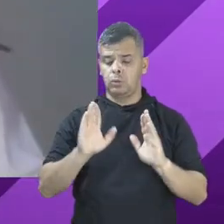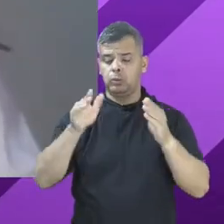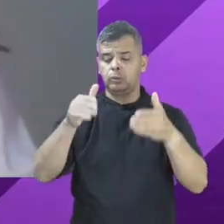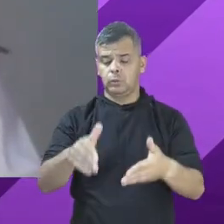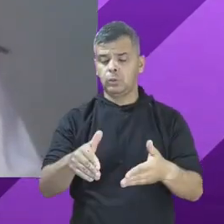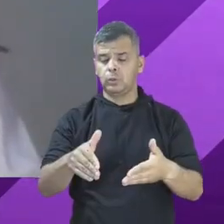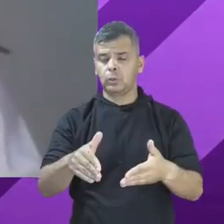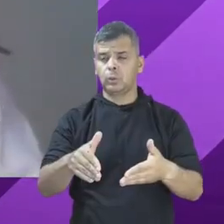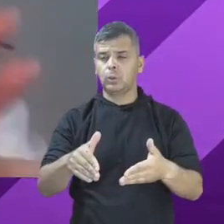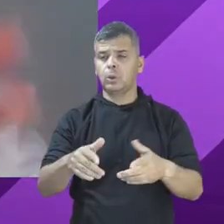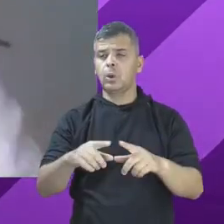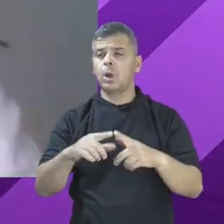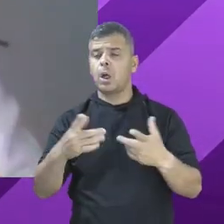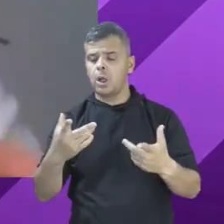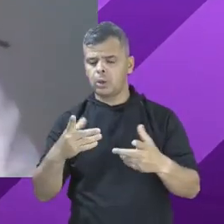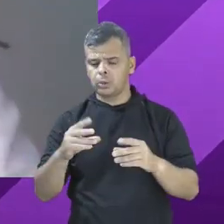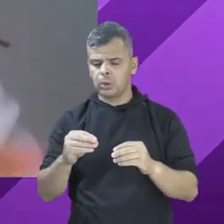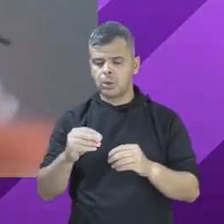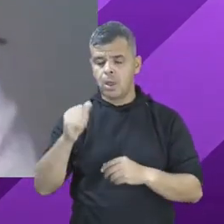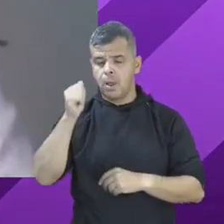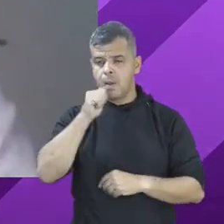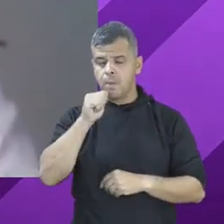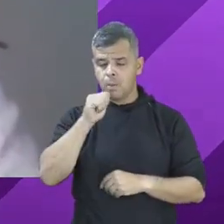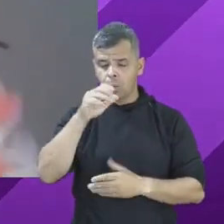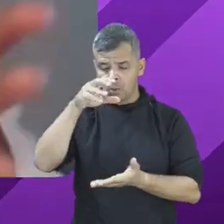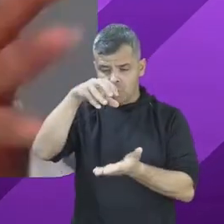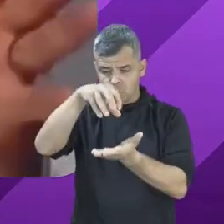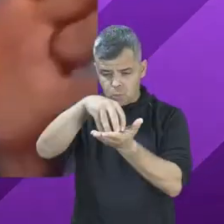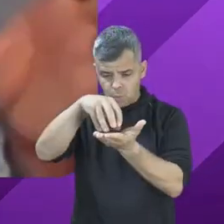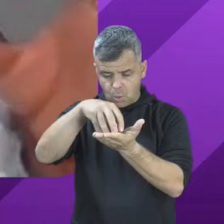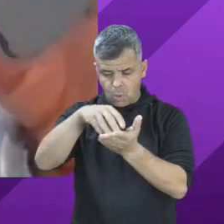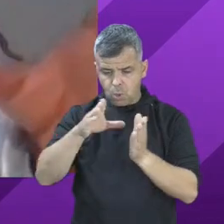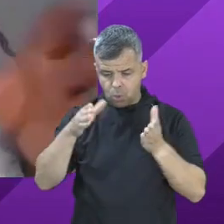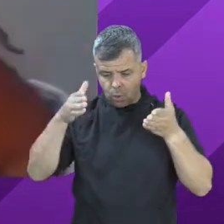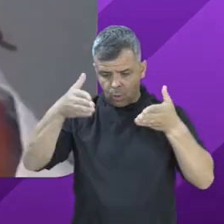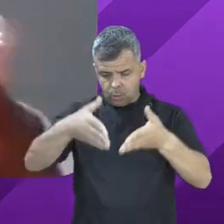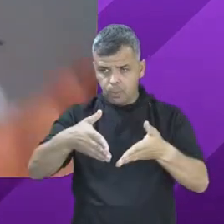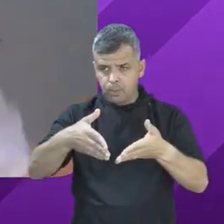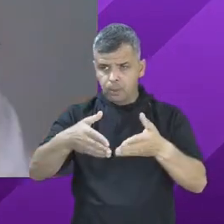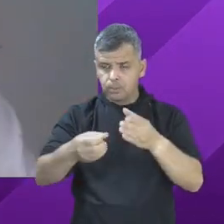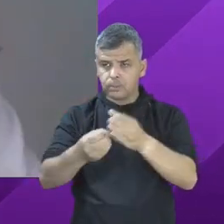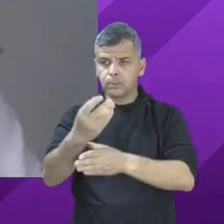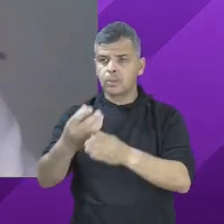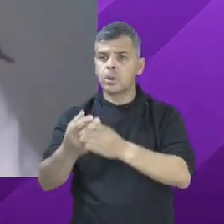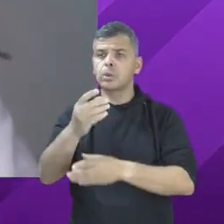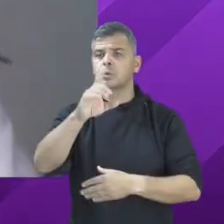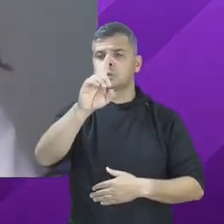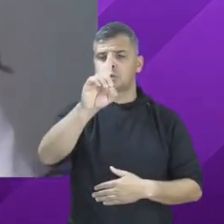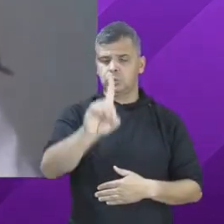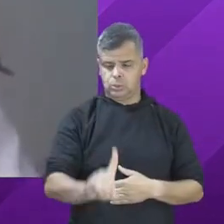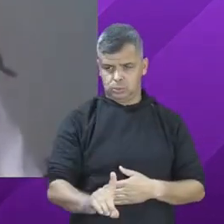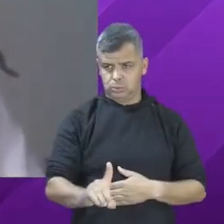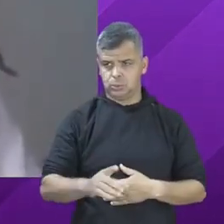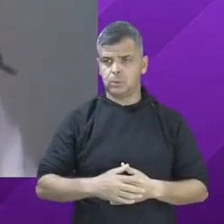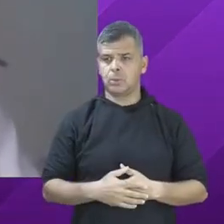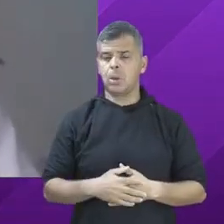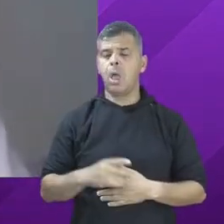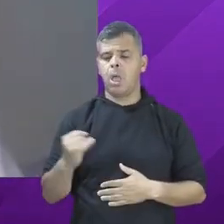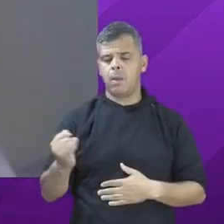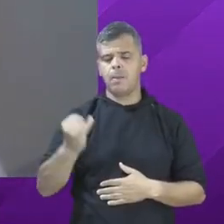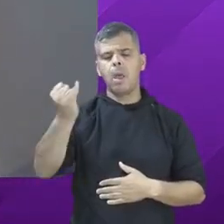foco colocar as mulheres no centro da produção de direitos, né? Então é muito importante a